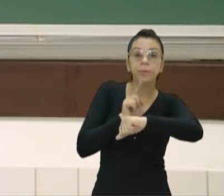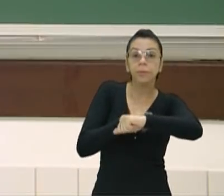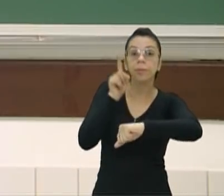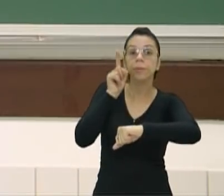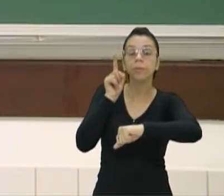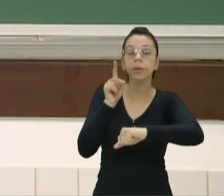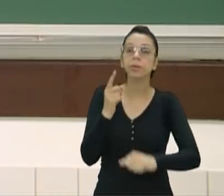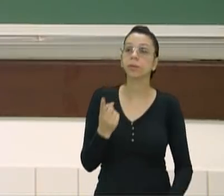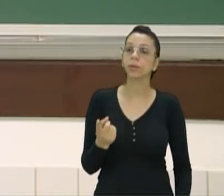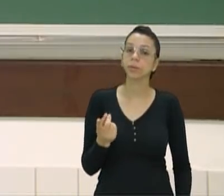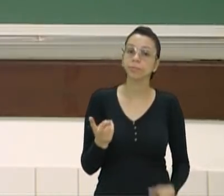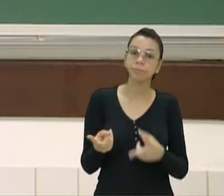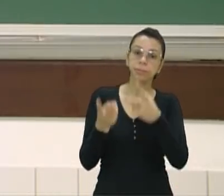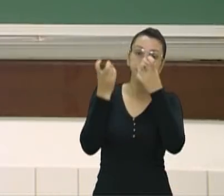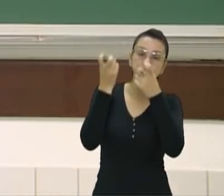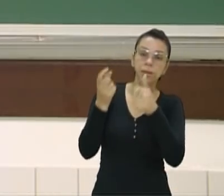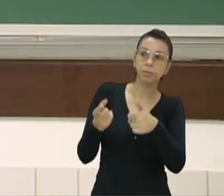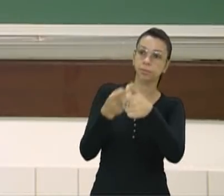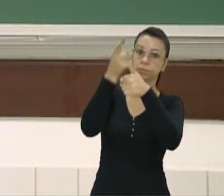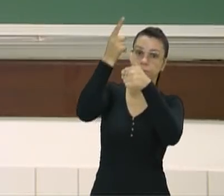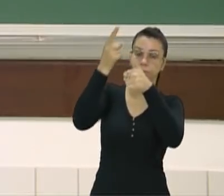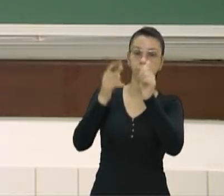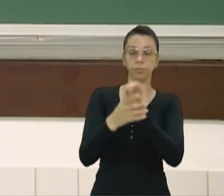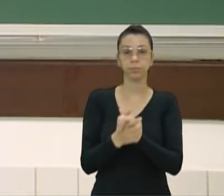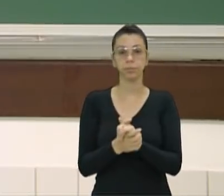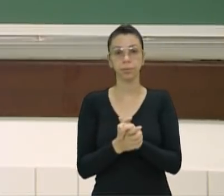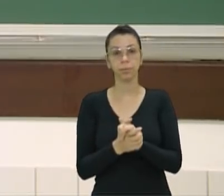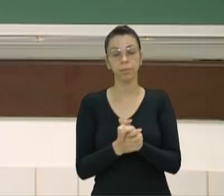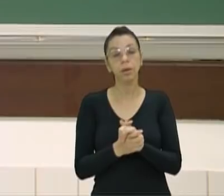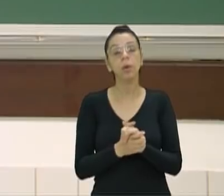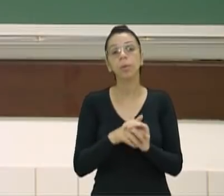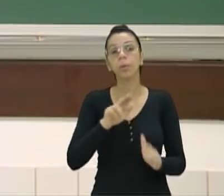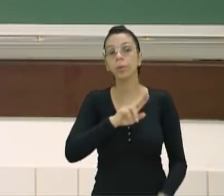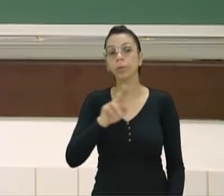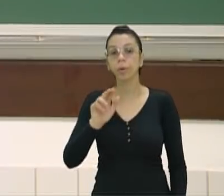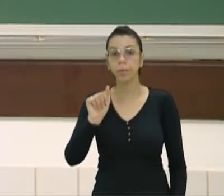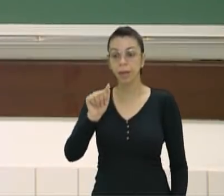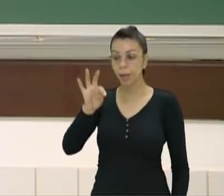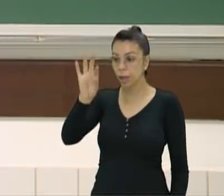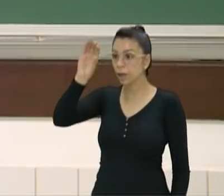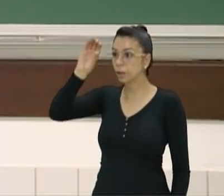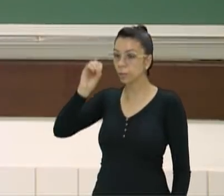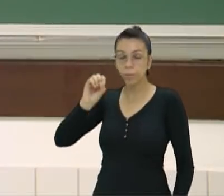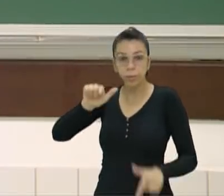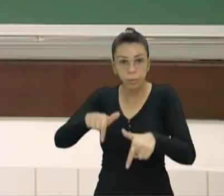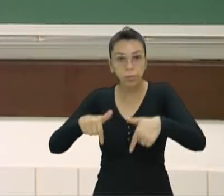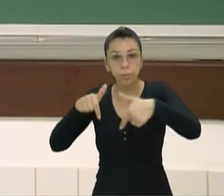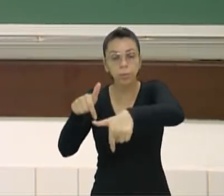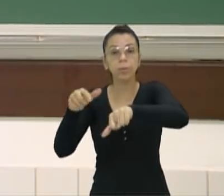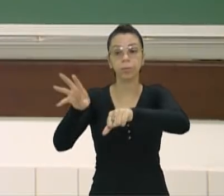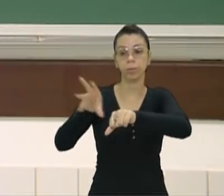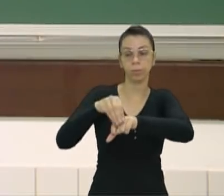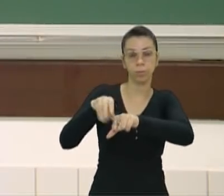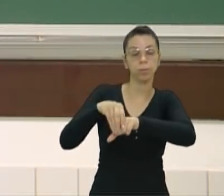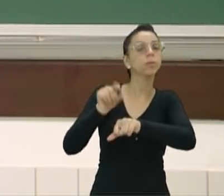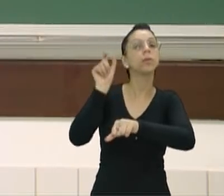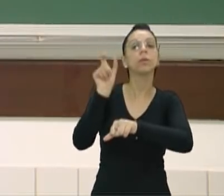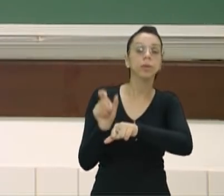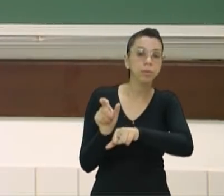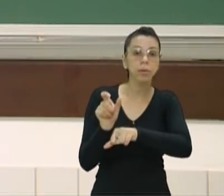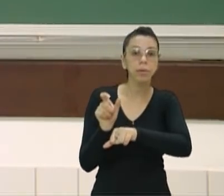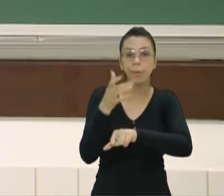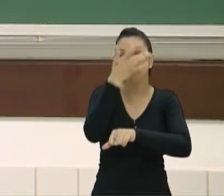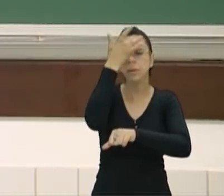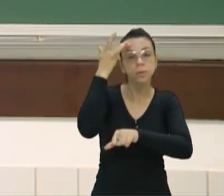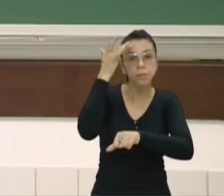pela primeira vez, a gente comumente chama de ato do conhecimento. E quem realiza essa ação é um sujeito, ou seja, você